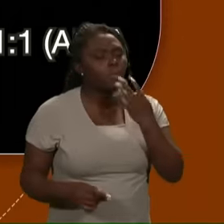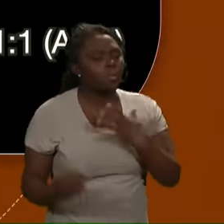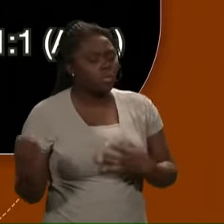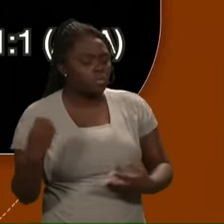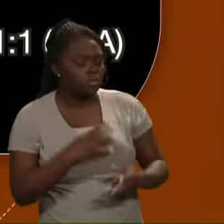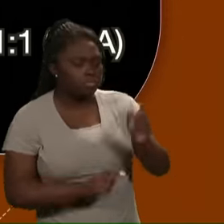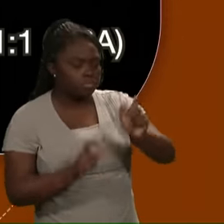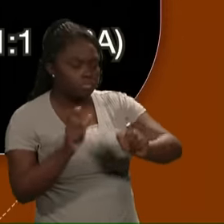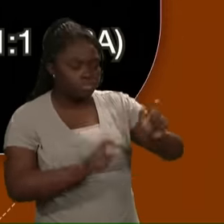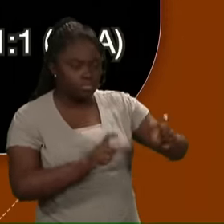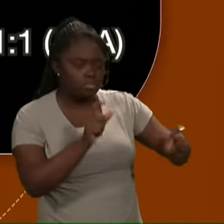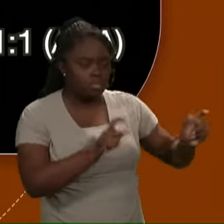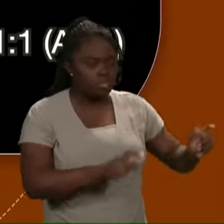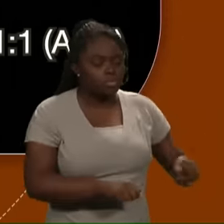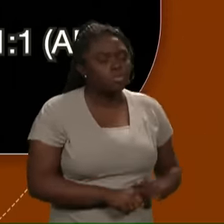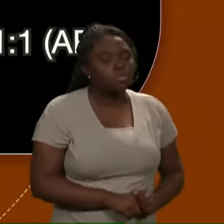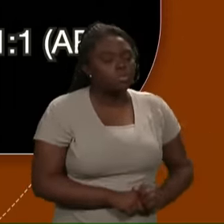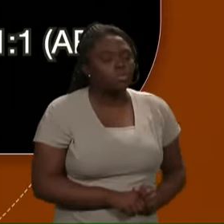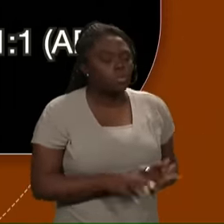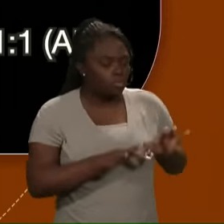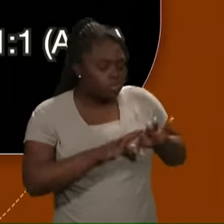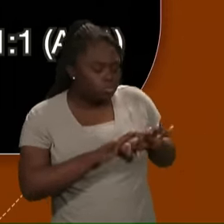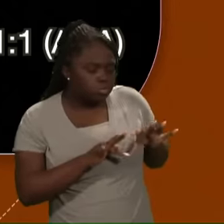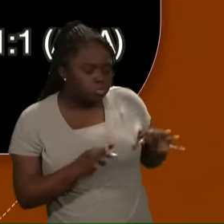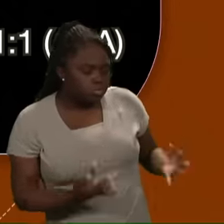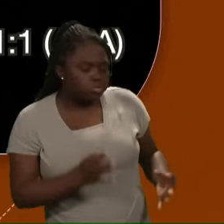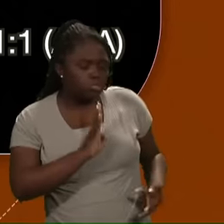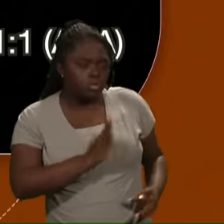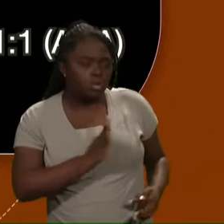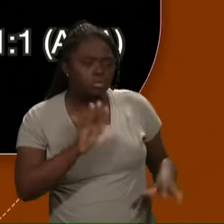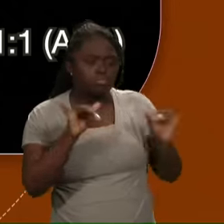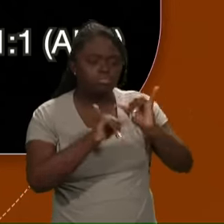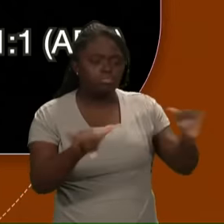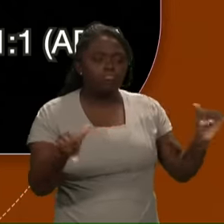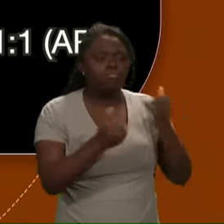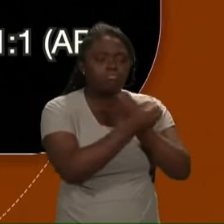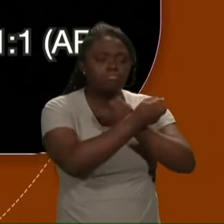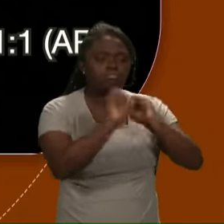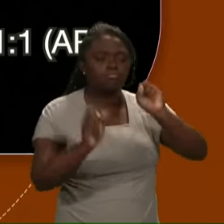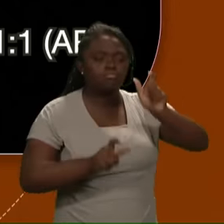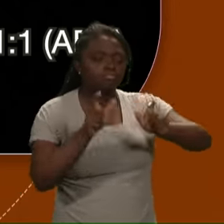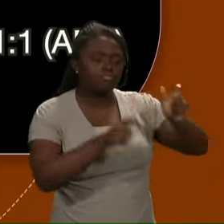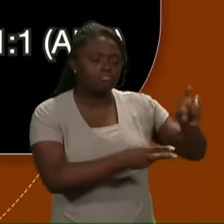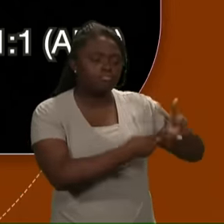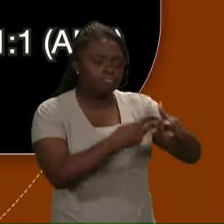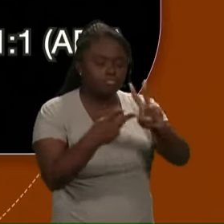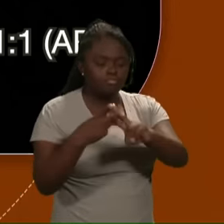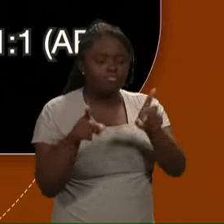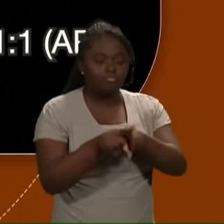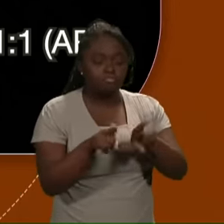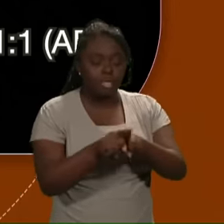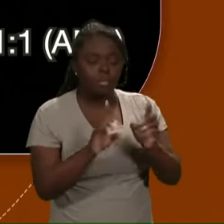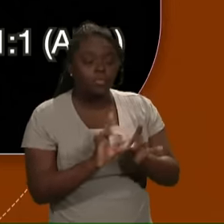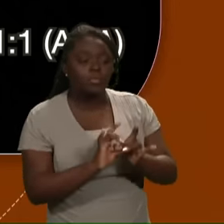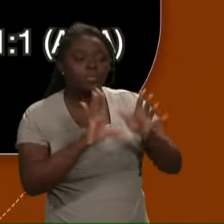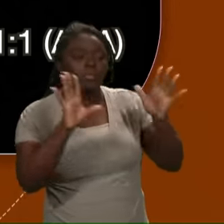quebrantados, enviou-me a curar os quebrantados de coração, a proclamar libertação aos cativos e pôr em liberdade